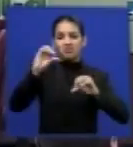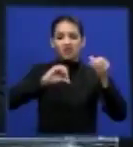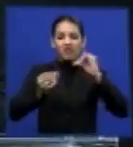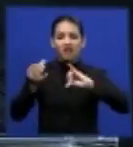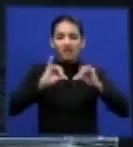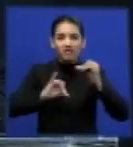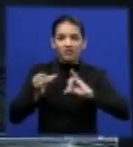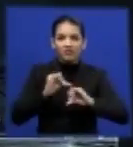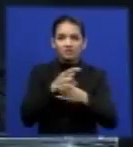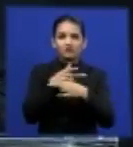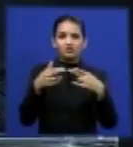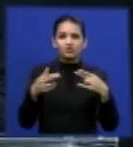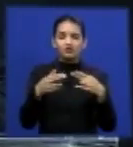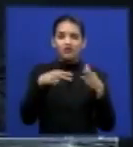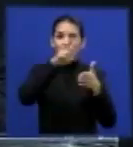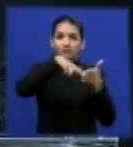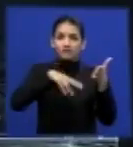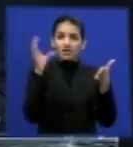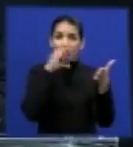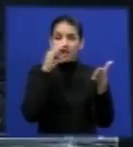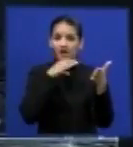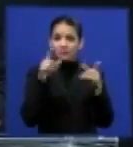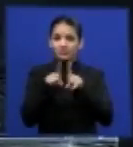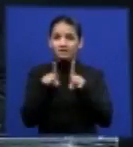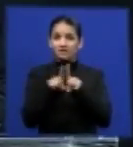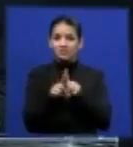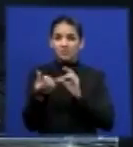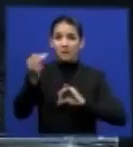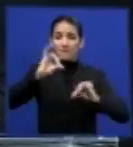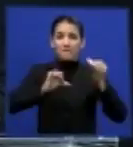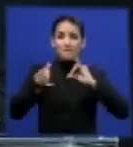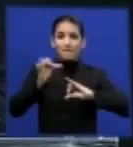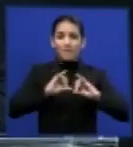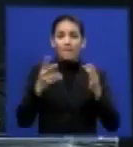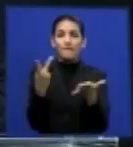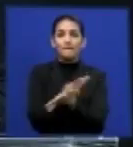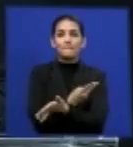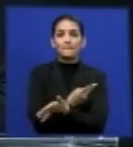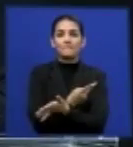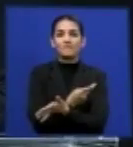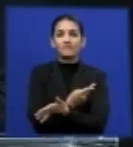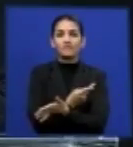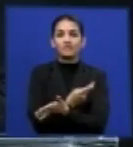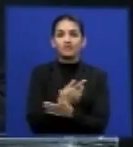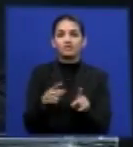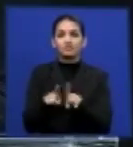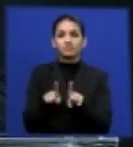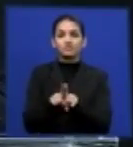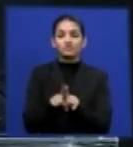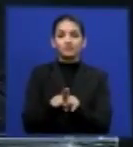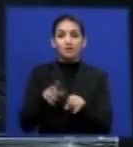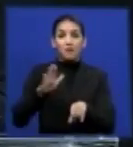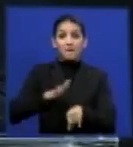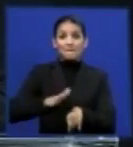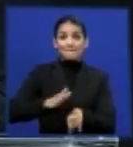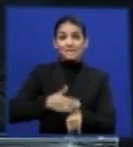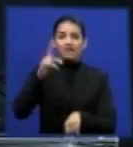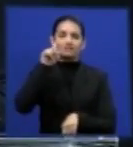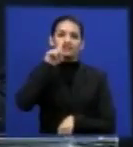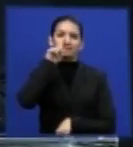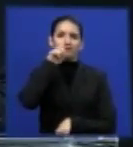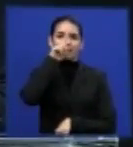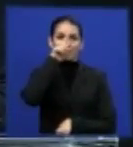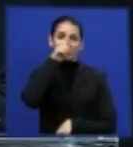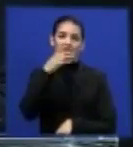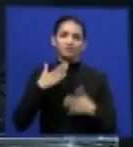ler aqui rapidamente que as dioxinas têm sido descritas como os compostos químicos mais tóxicos já produzidos